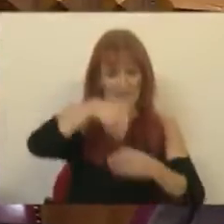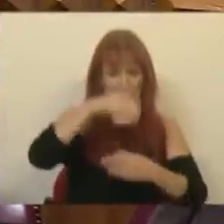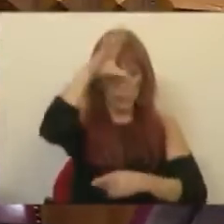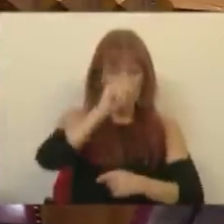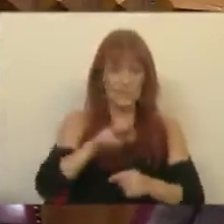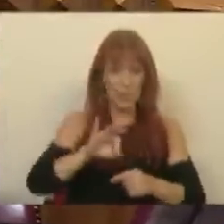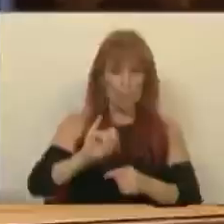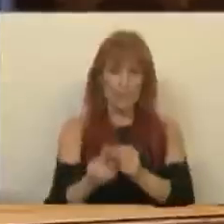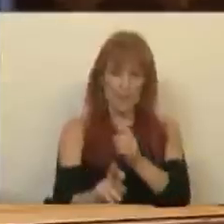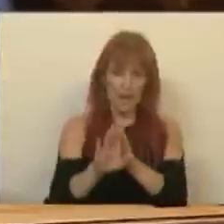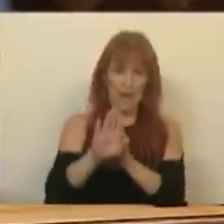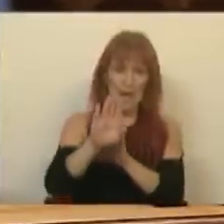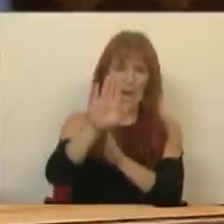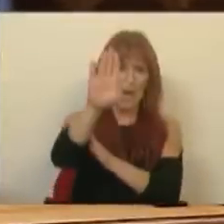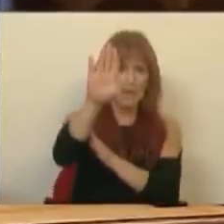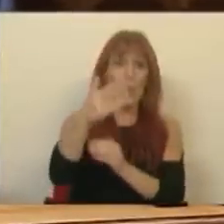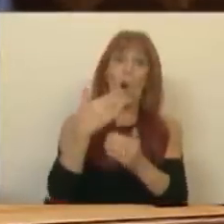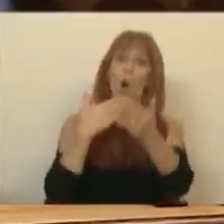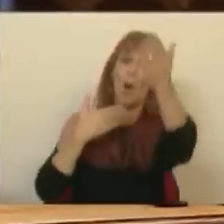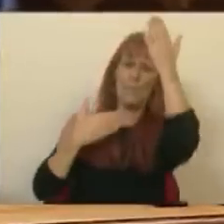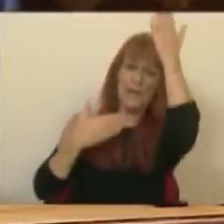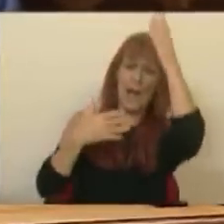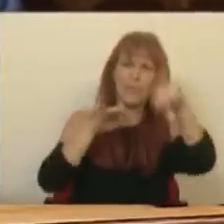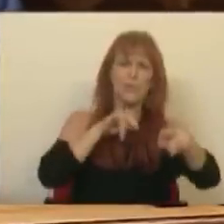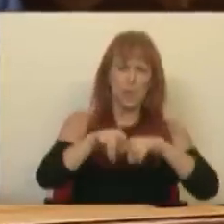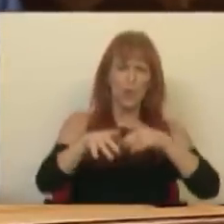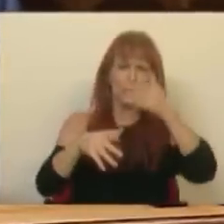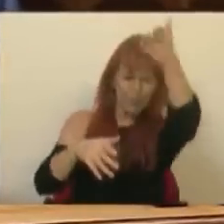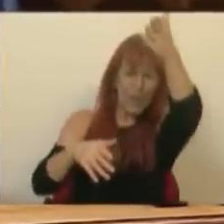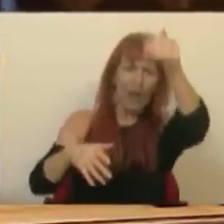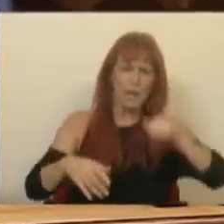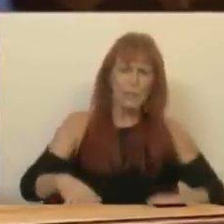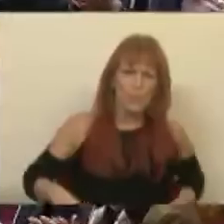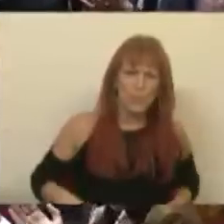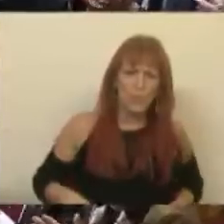cresce muito obrigado senhor deputado